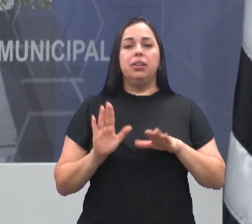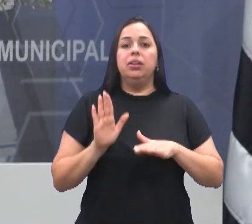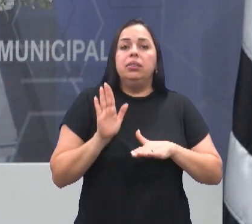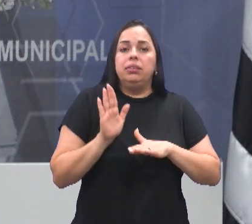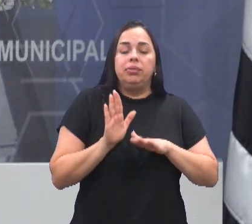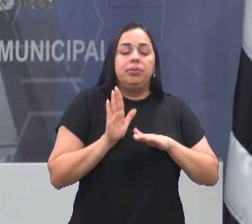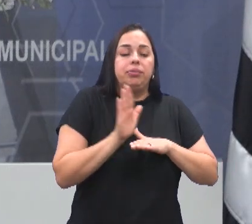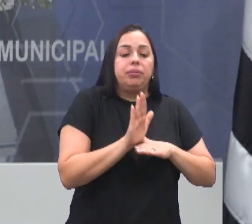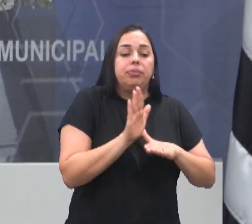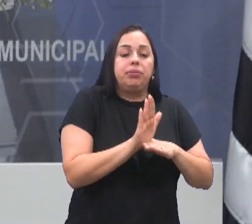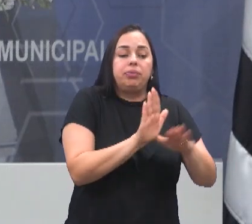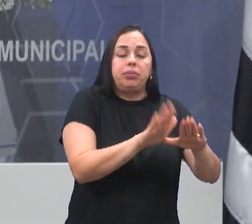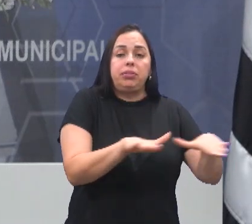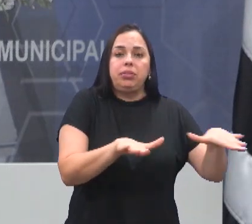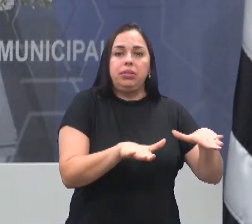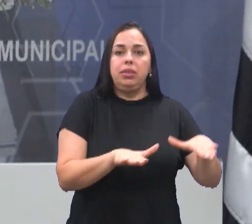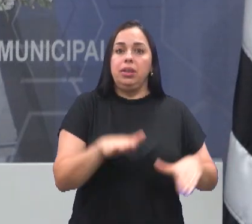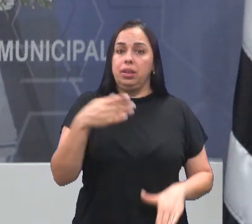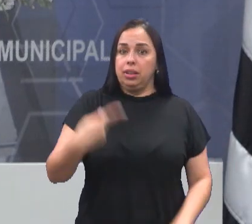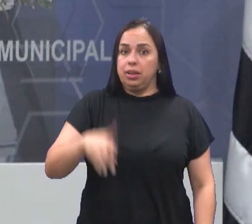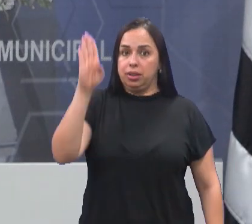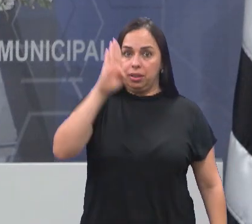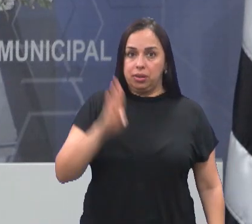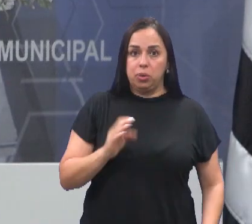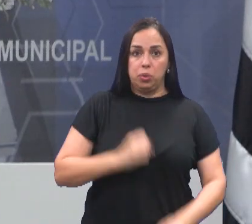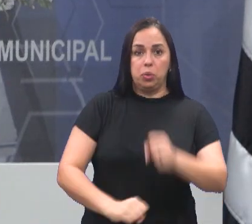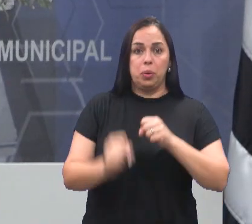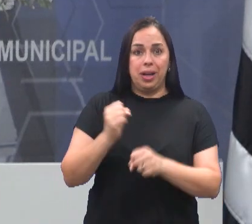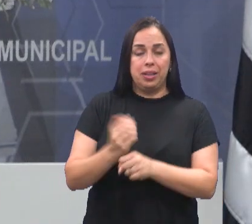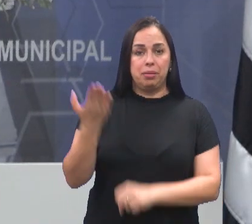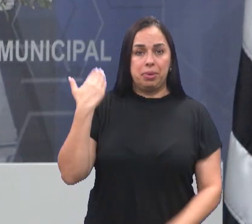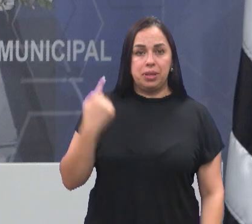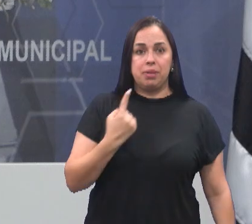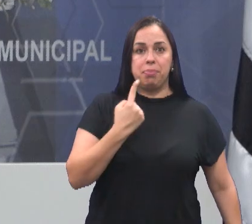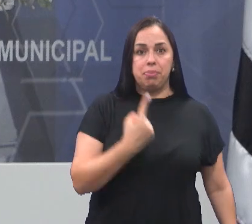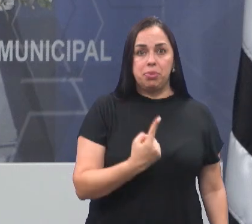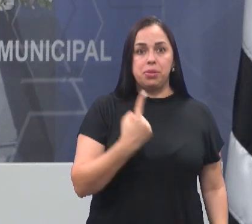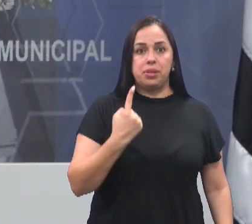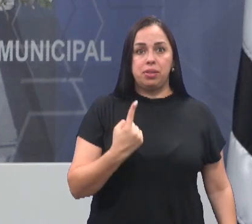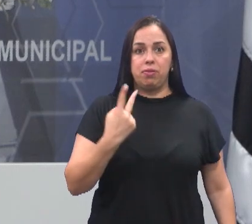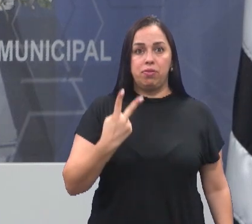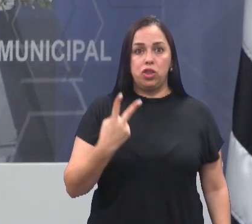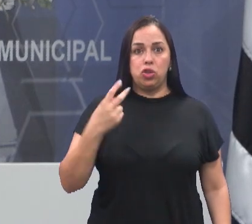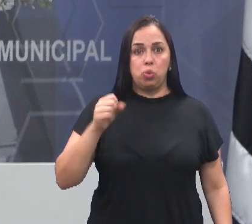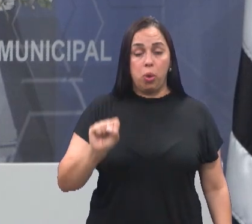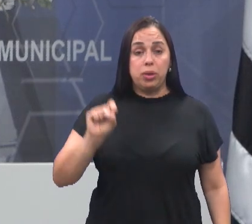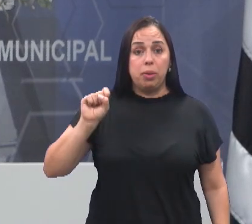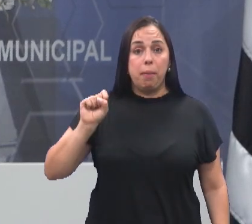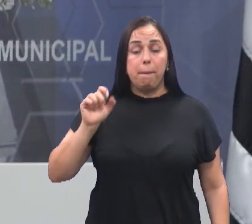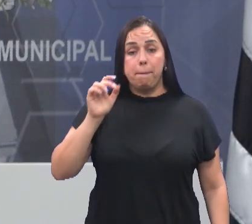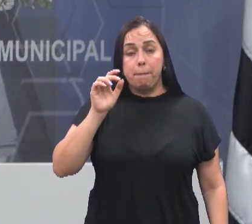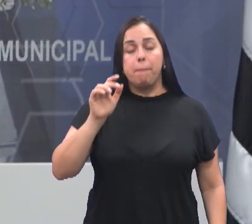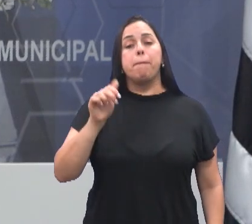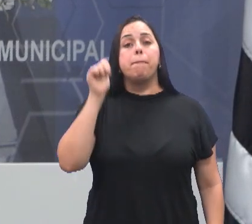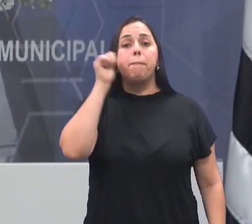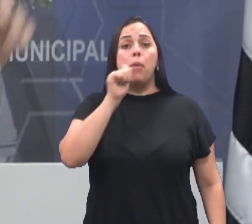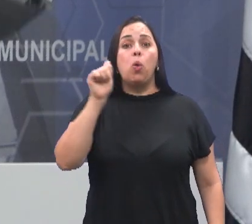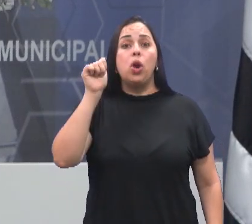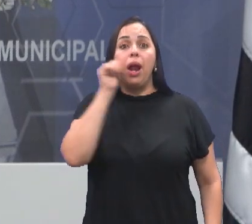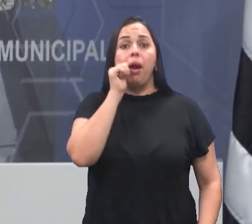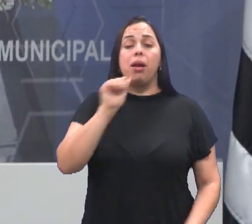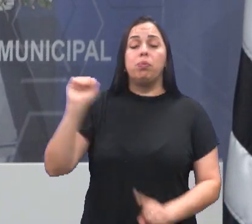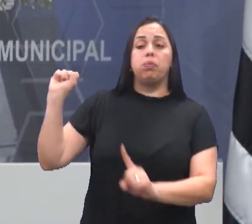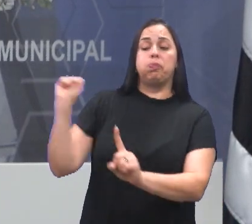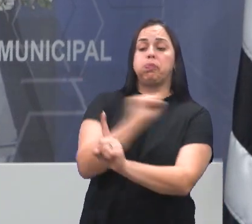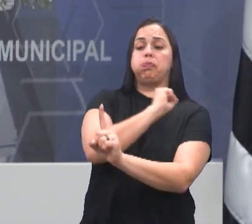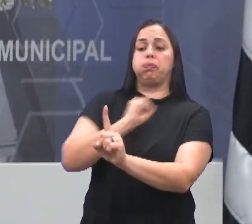essas crianças. O Brasil, em 2024, teve 1.128 feminicídios. É assustador. Aqui, a